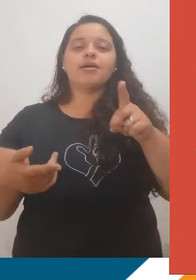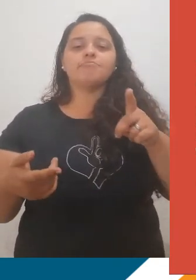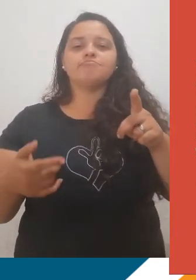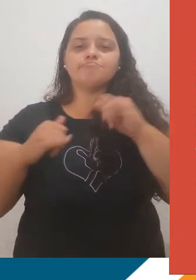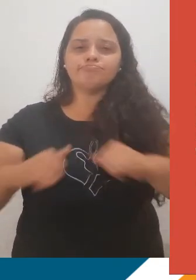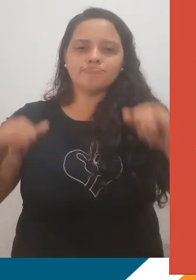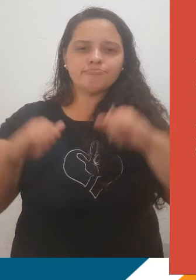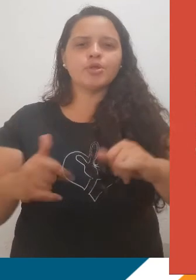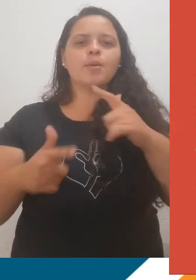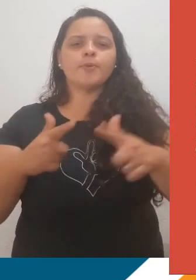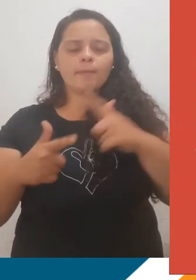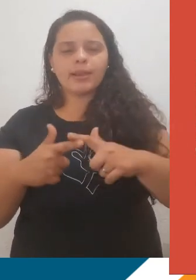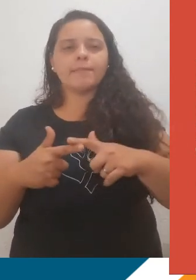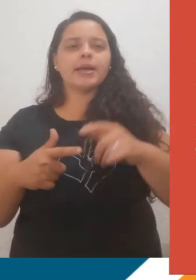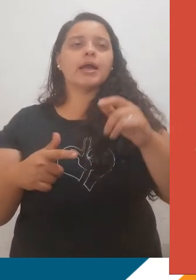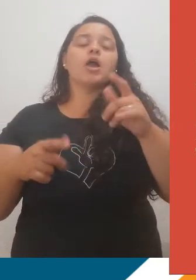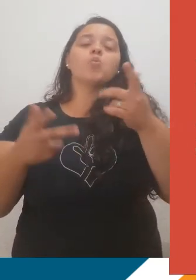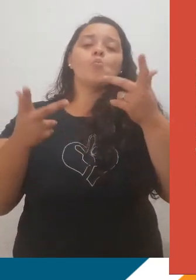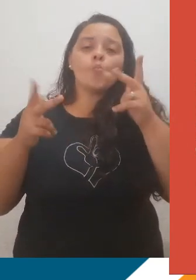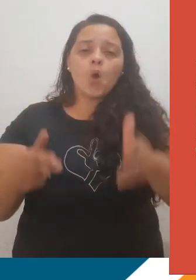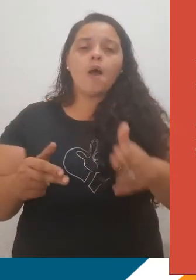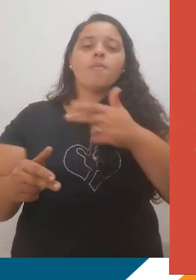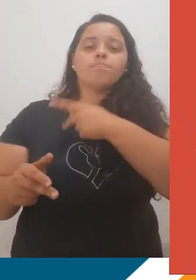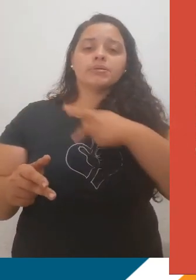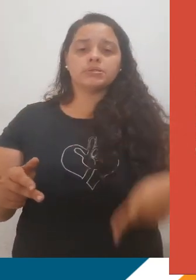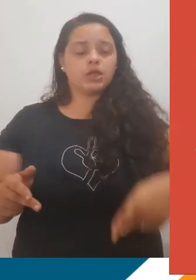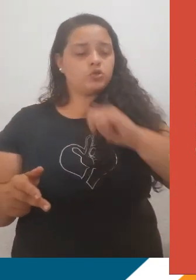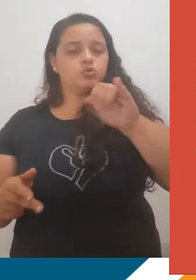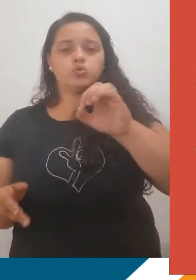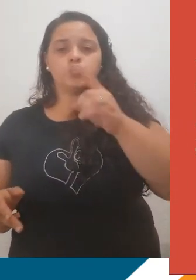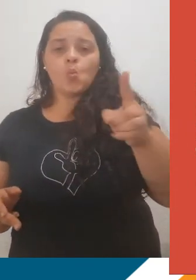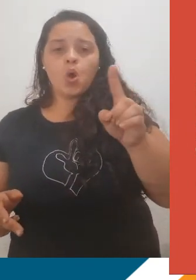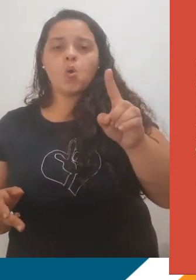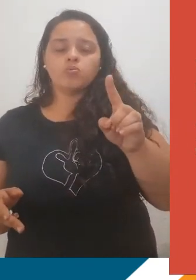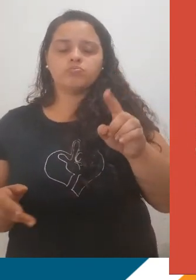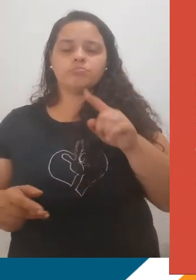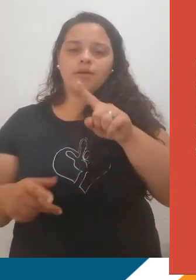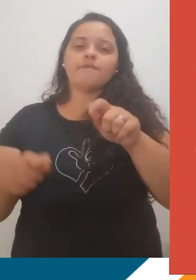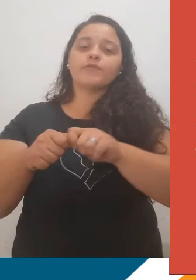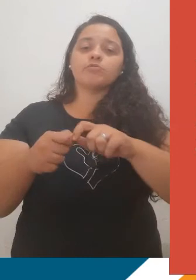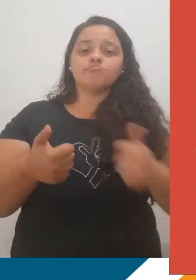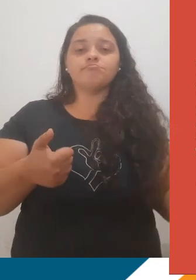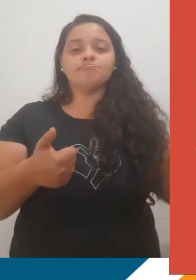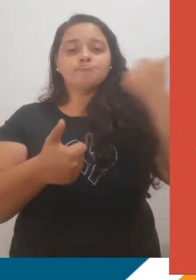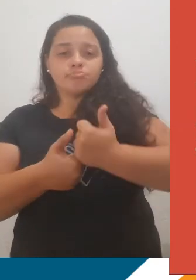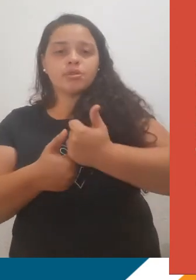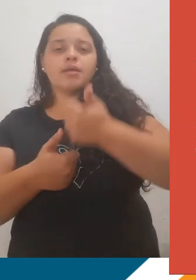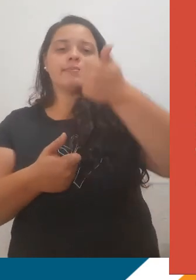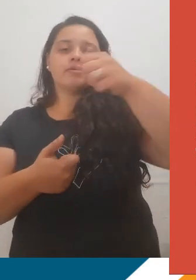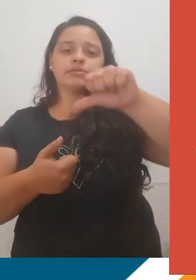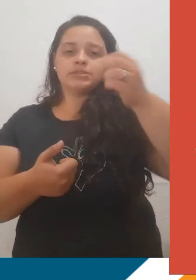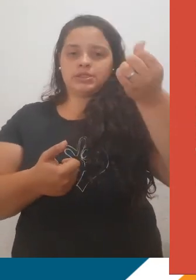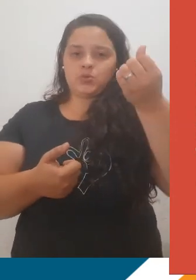que a gente vai focar aqui por uma questão de ter sido o governo que sofreu o golpe civil-militar de 1964, não é